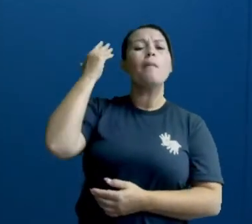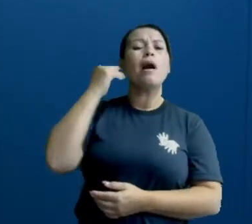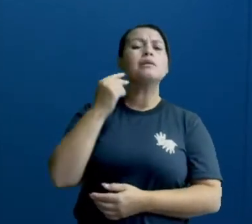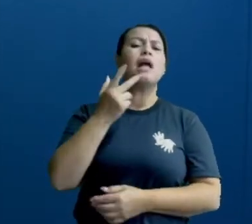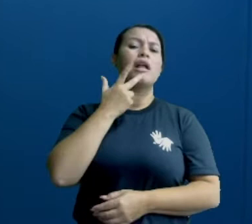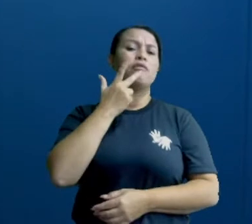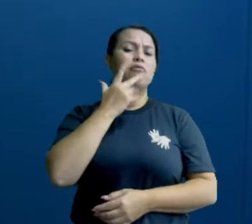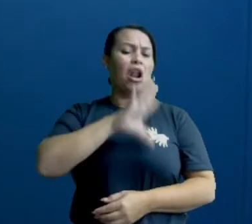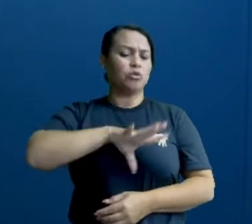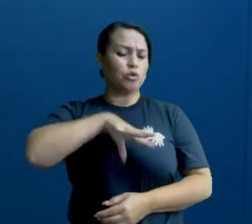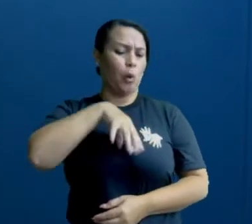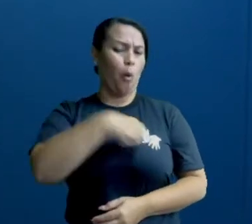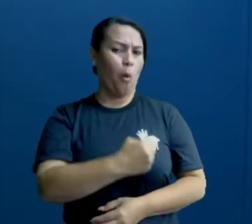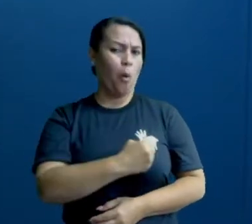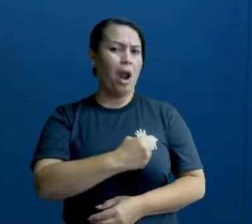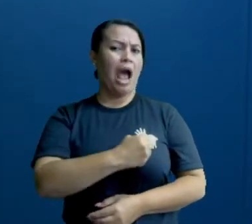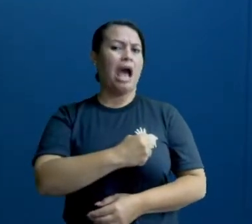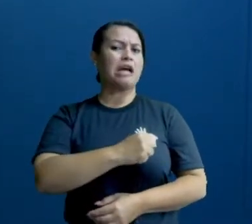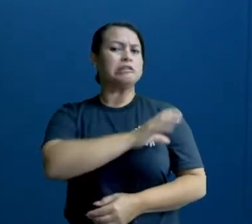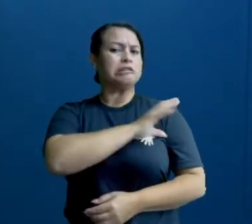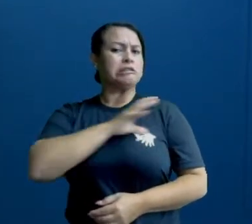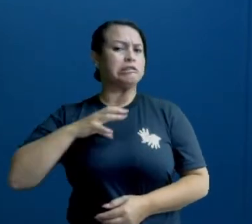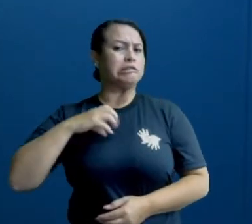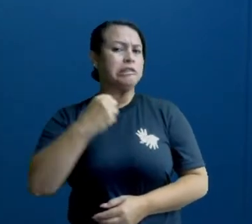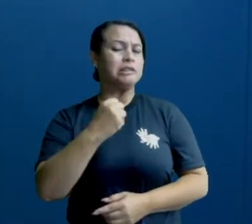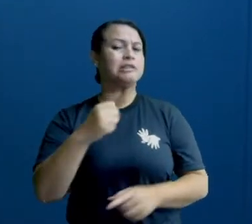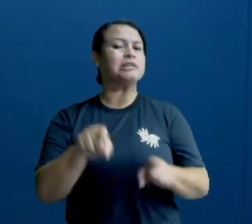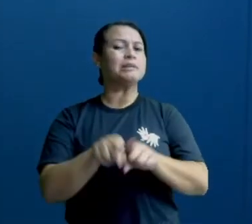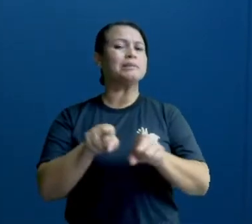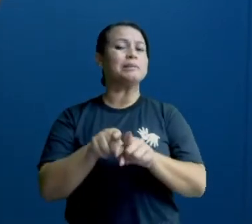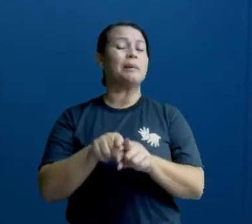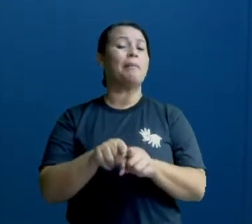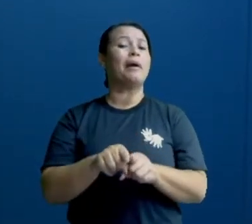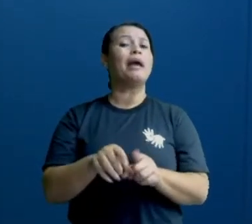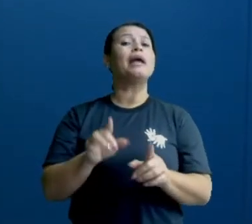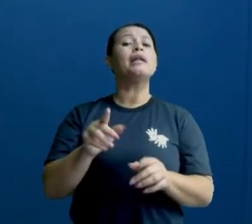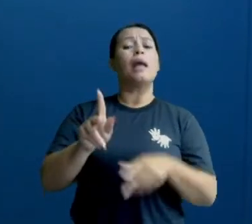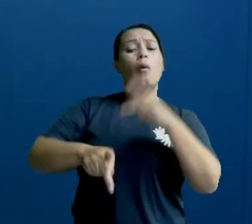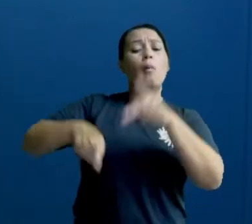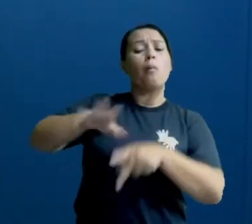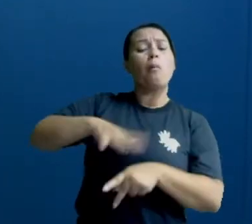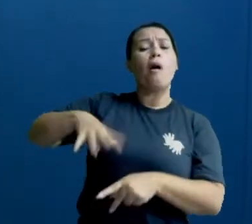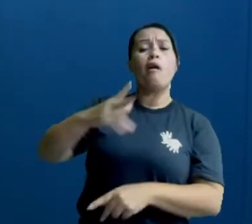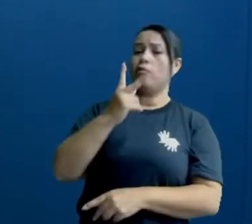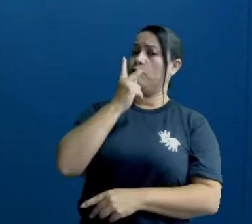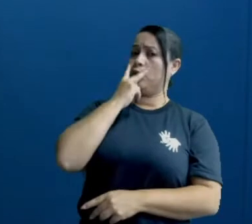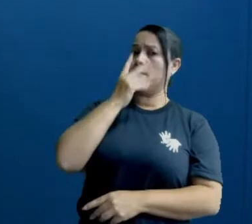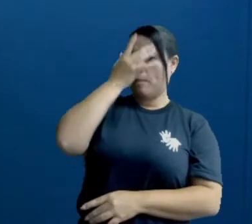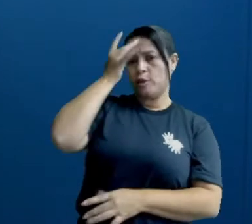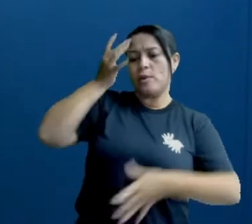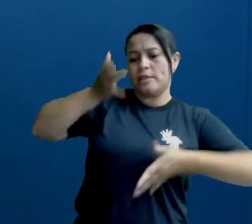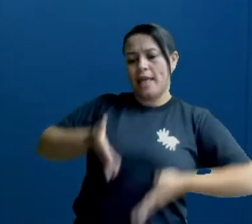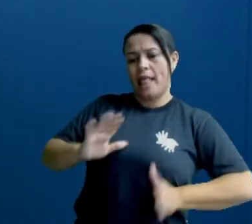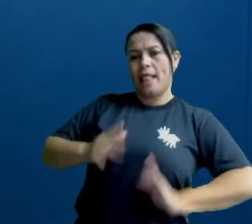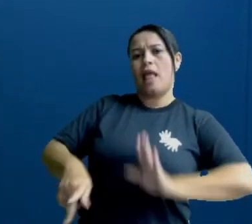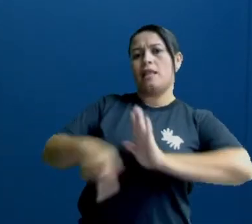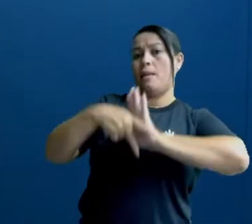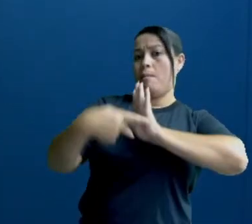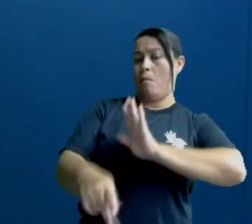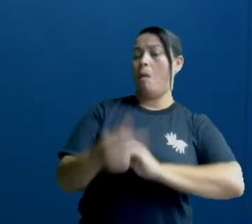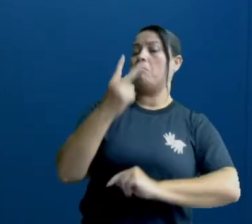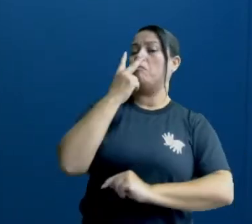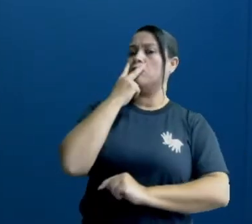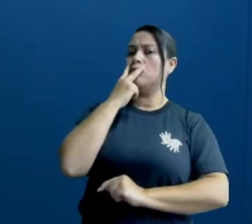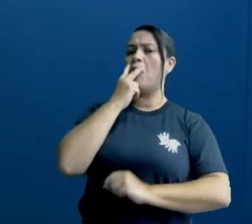da nossa coragem, da nossa bravura, de como o povo vitoriense, que é aquele que nasce em Vitória de Santo Antão,